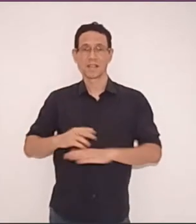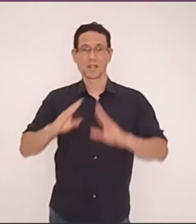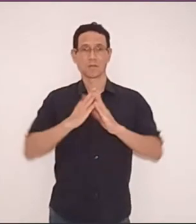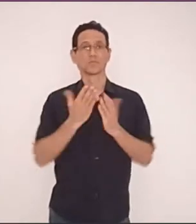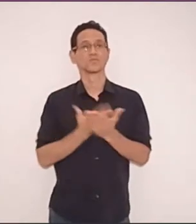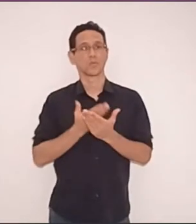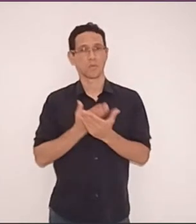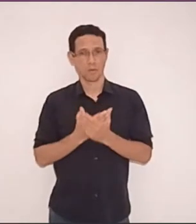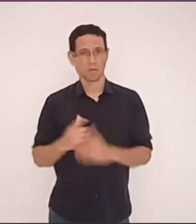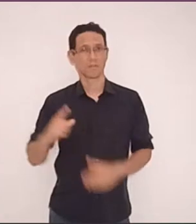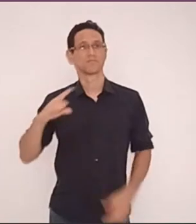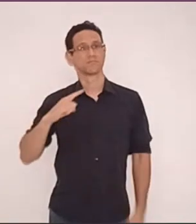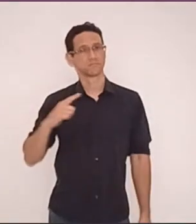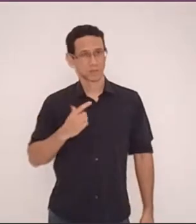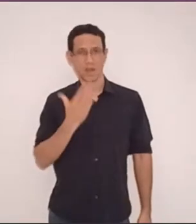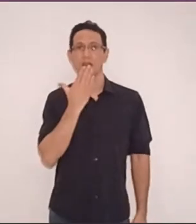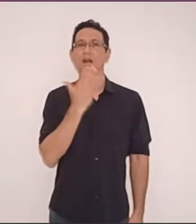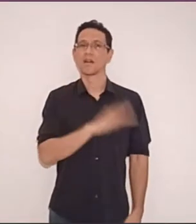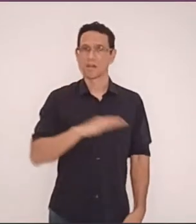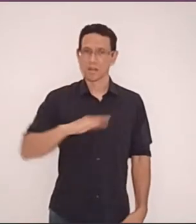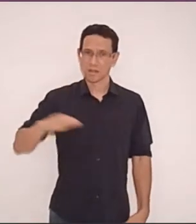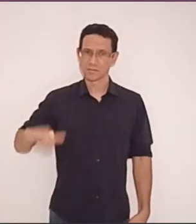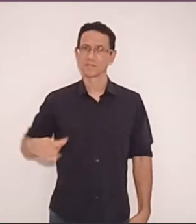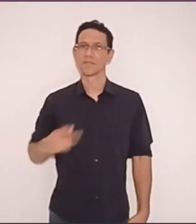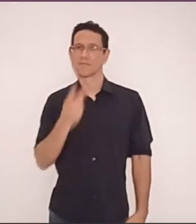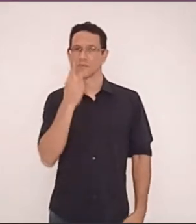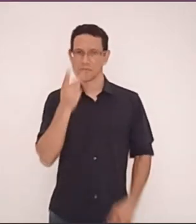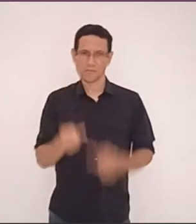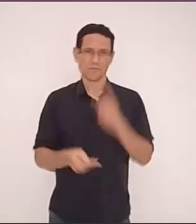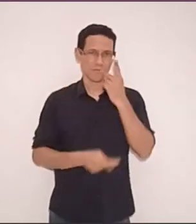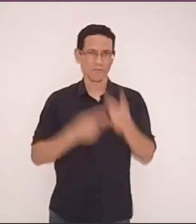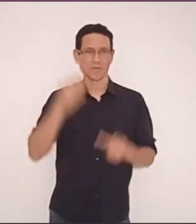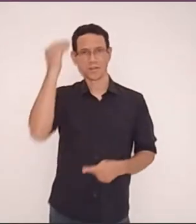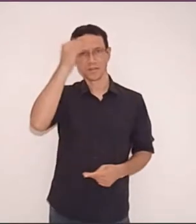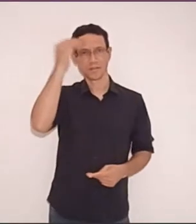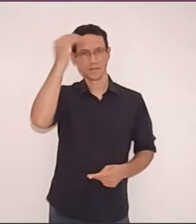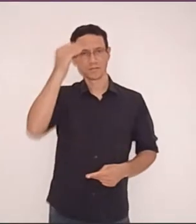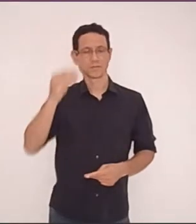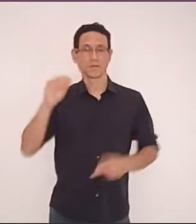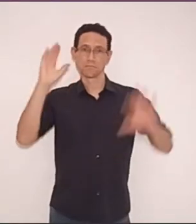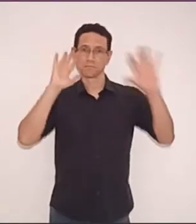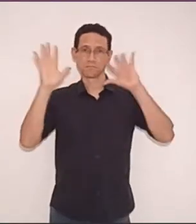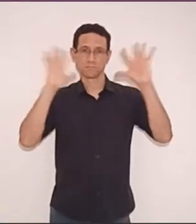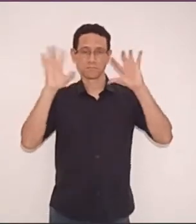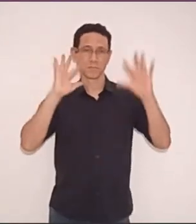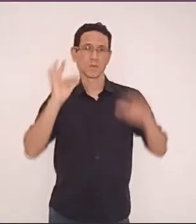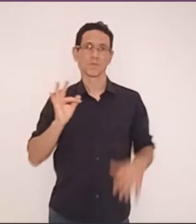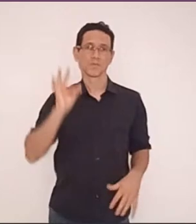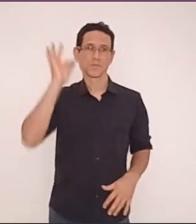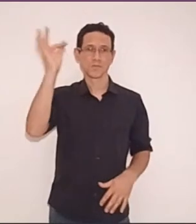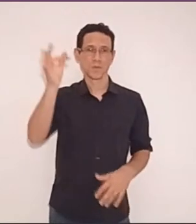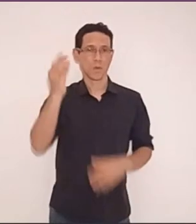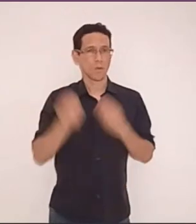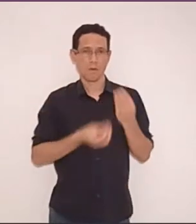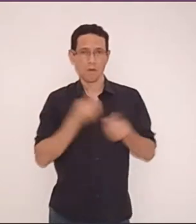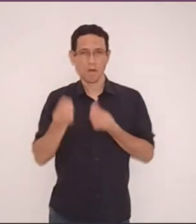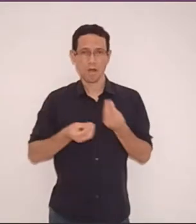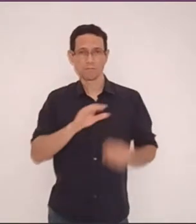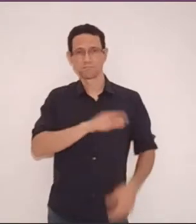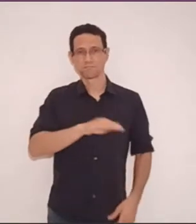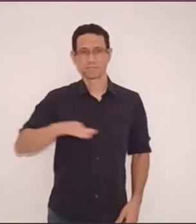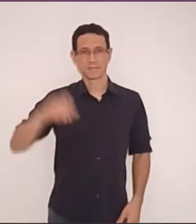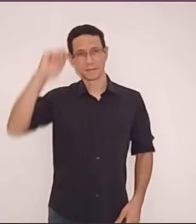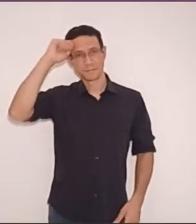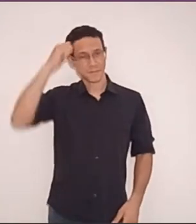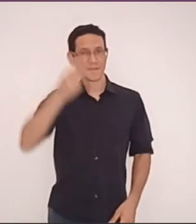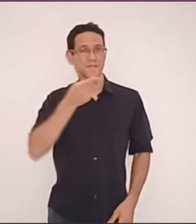mais gosto assim que é só as crianças contando tantas vivências e quantos pensamentos de mundo e de futuro das Crianças pretas